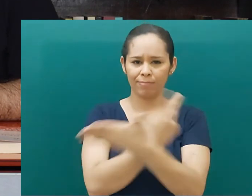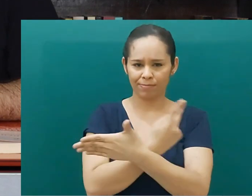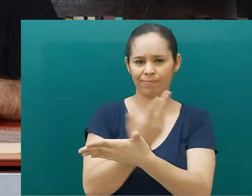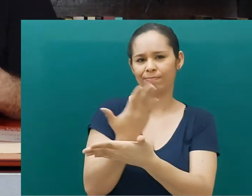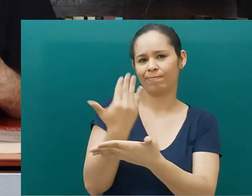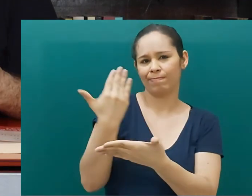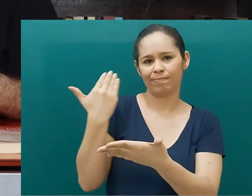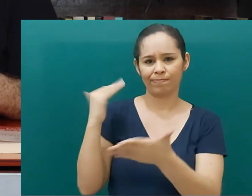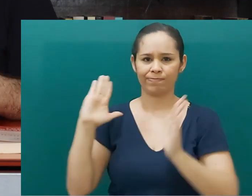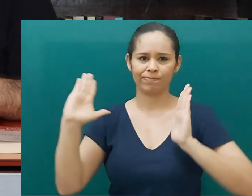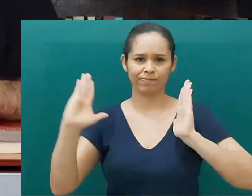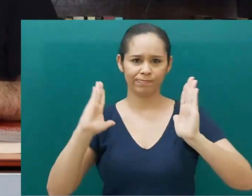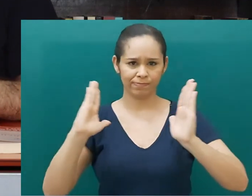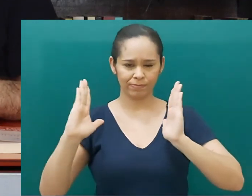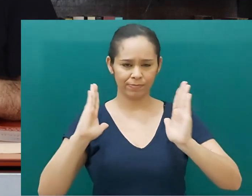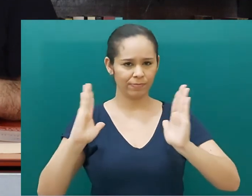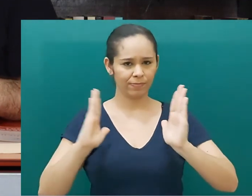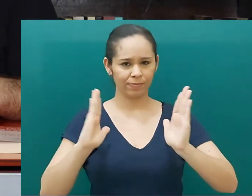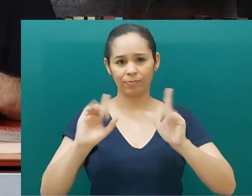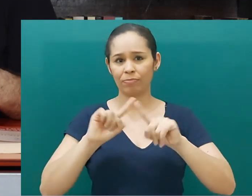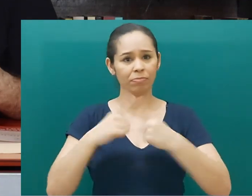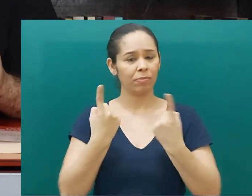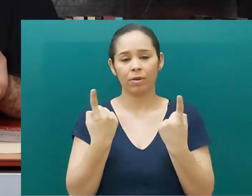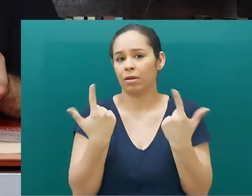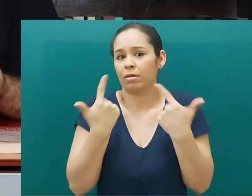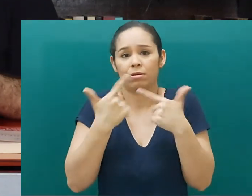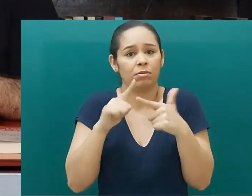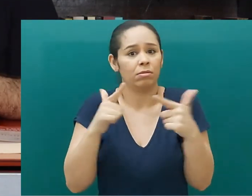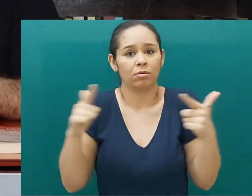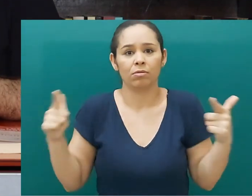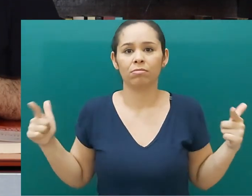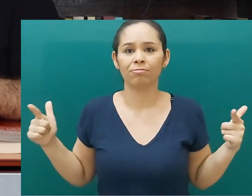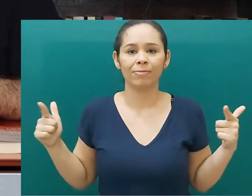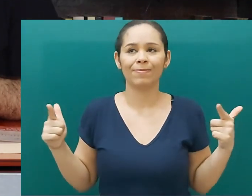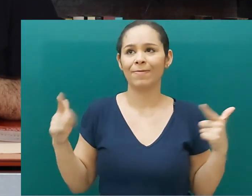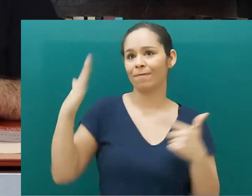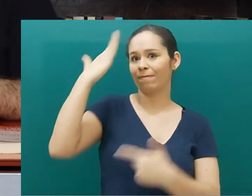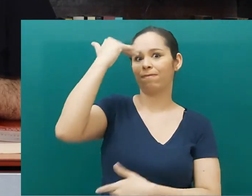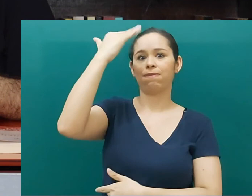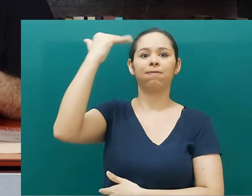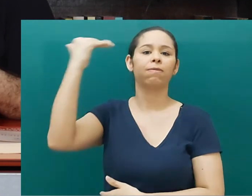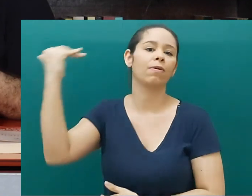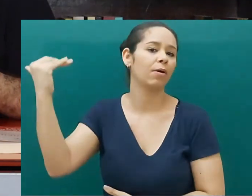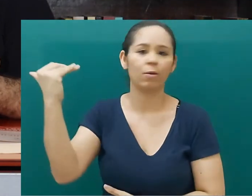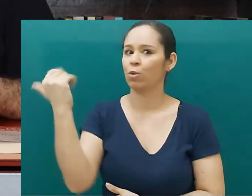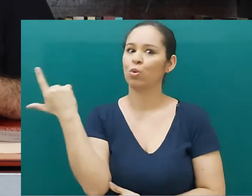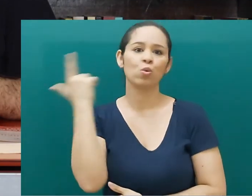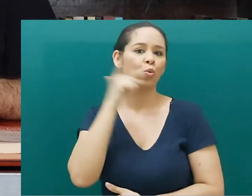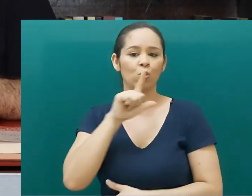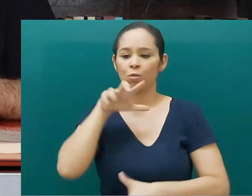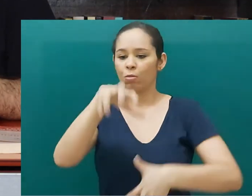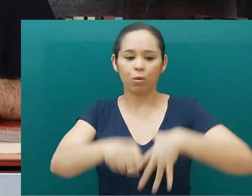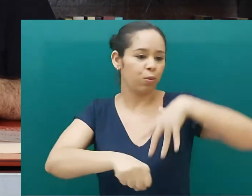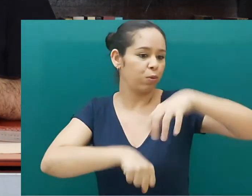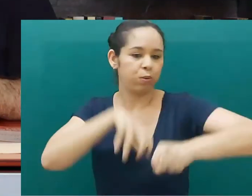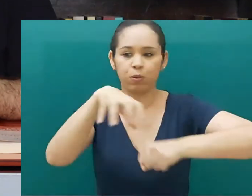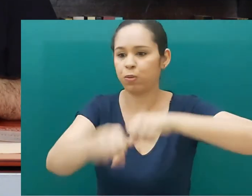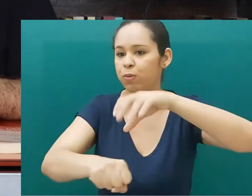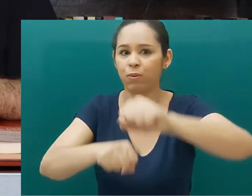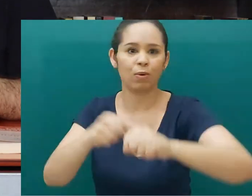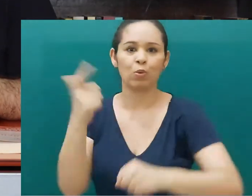aconteceu nessa região, não obteve muito sucesso. Eles não conseguiram povoar a